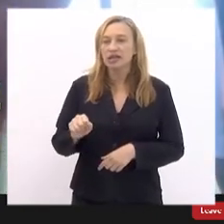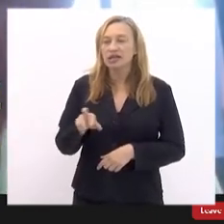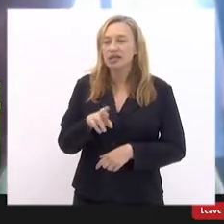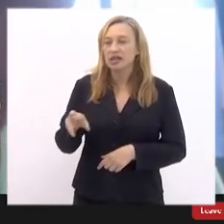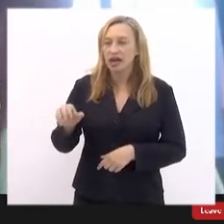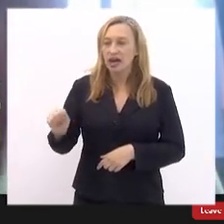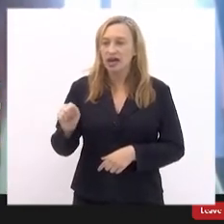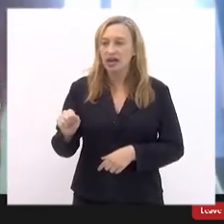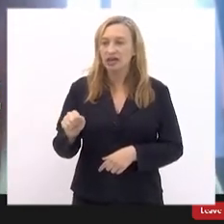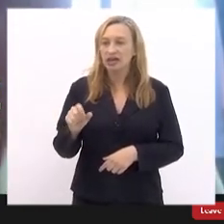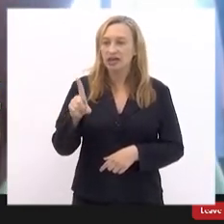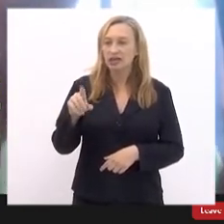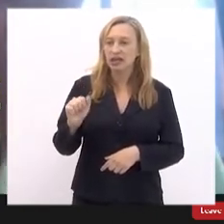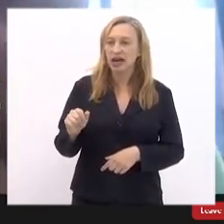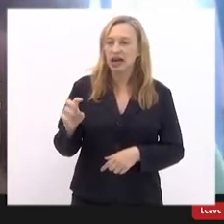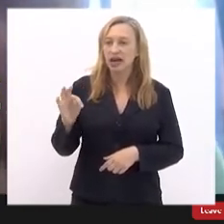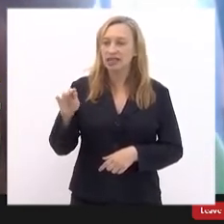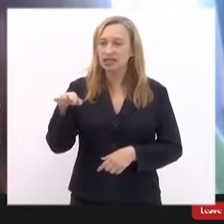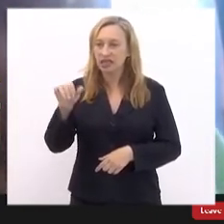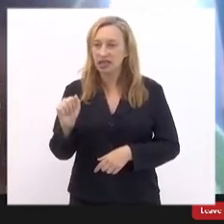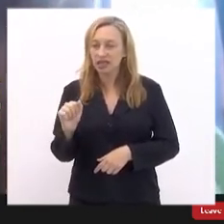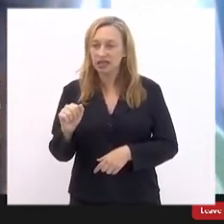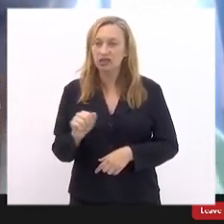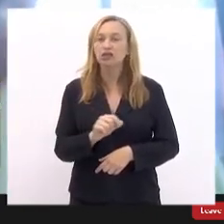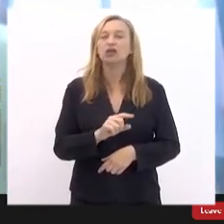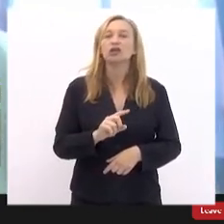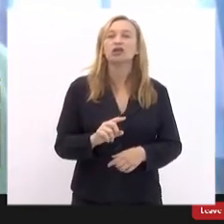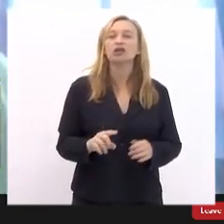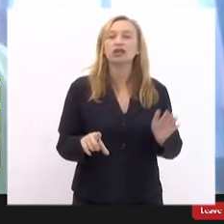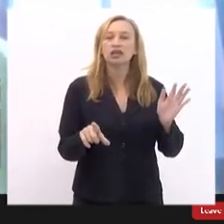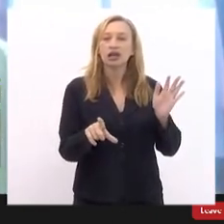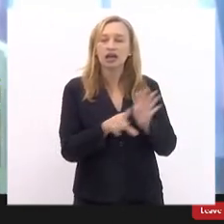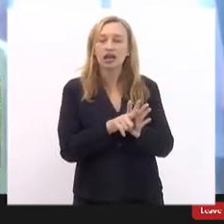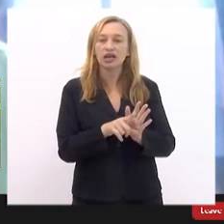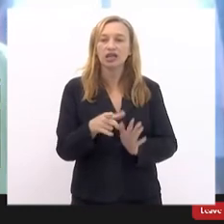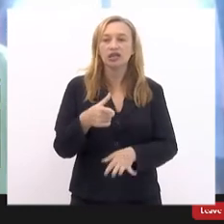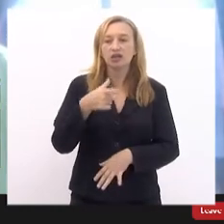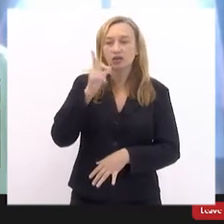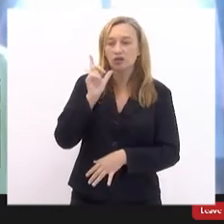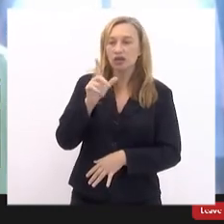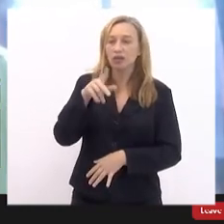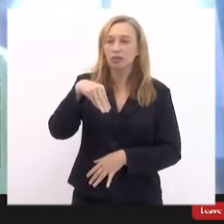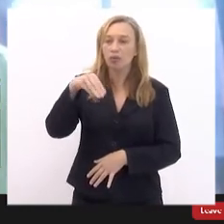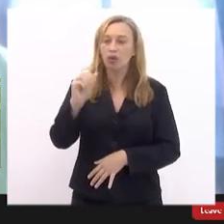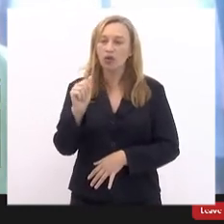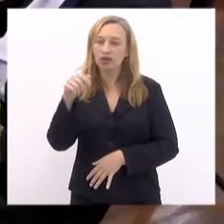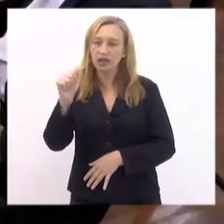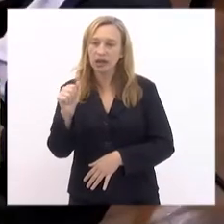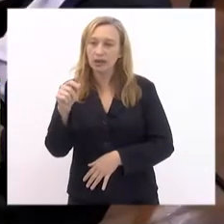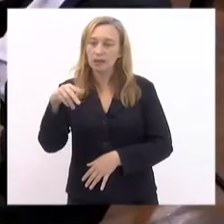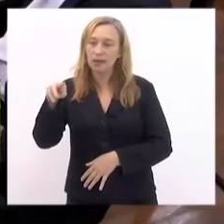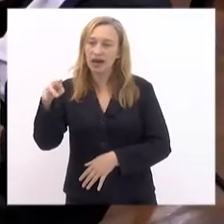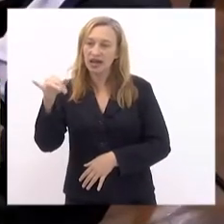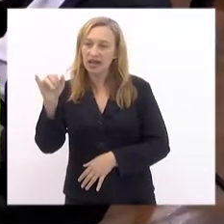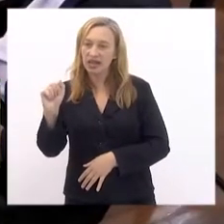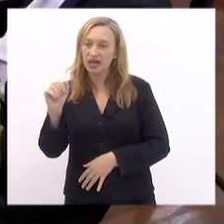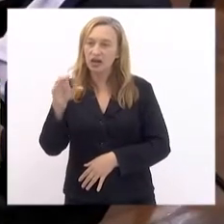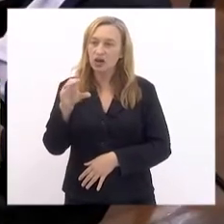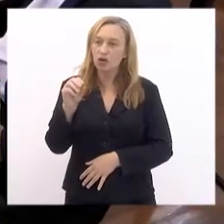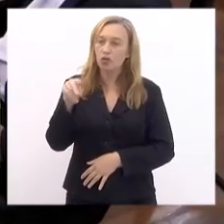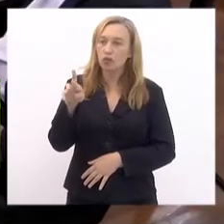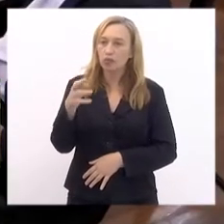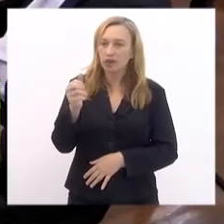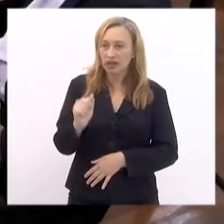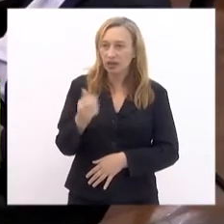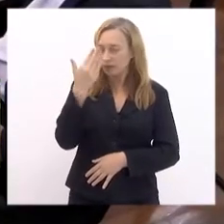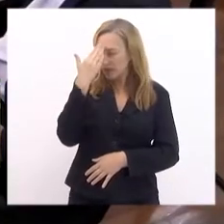que a gente aprovou ontem, o nome é Mona Maria Cumprida. Só um complemento. Obrigado. Importante o complemento, Carlos